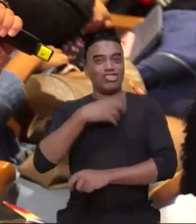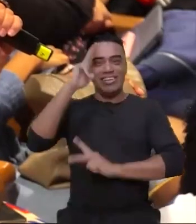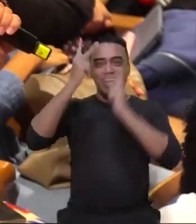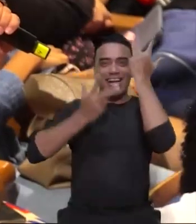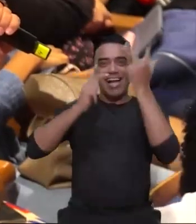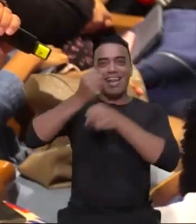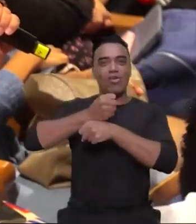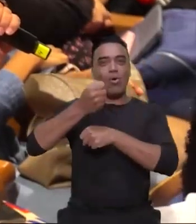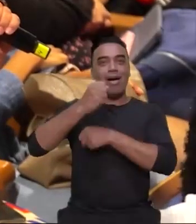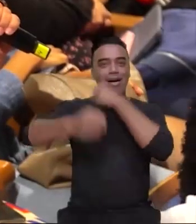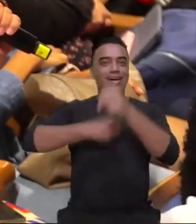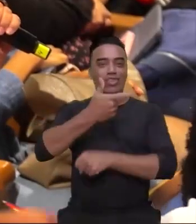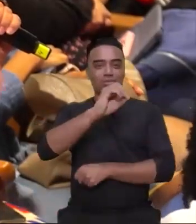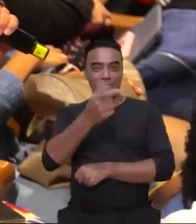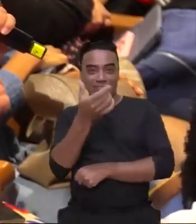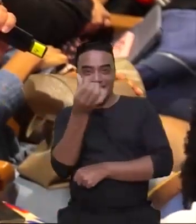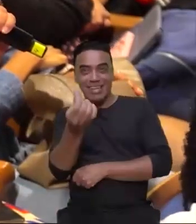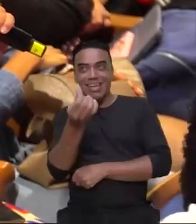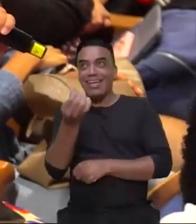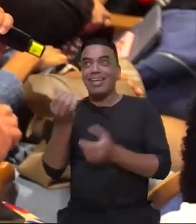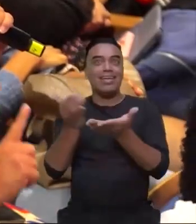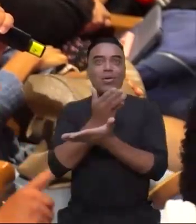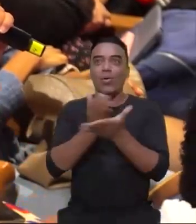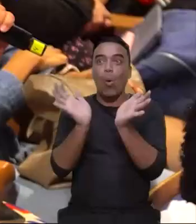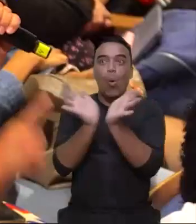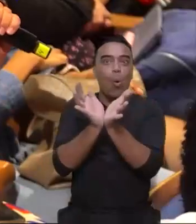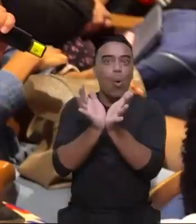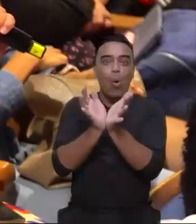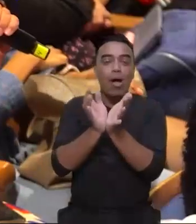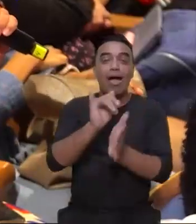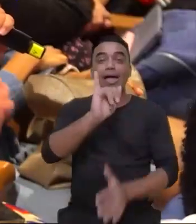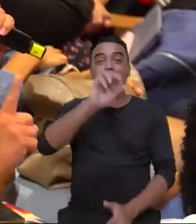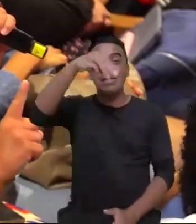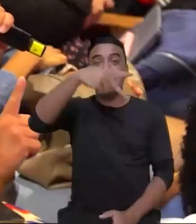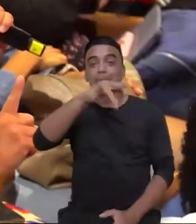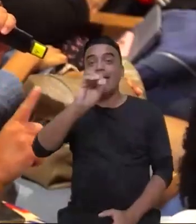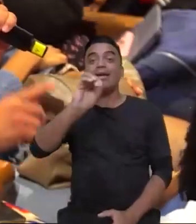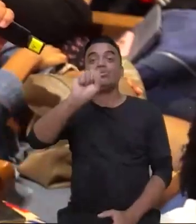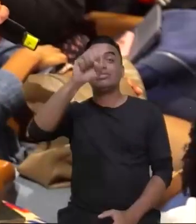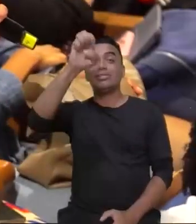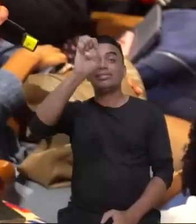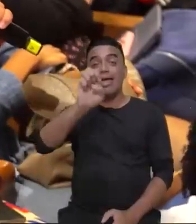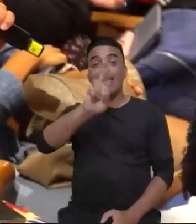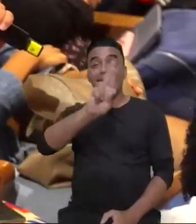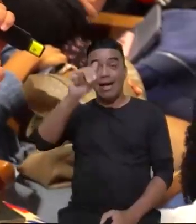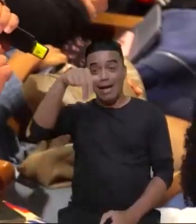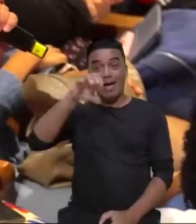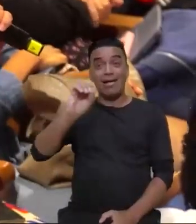enredo de uma escola de samba, e não de qualquer escola de samba, do Império Serrano. E eu